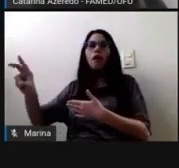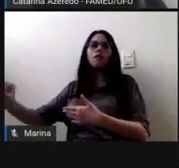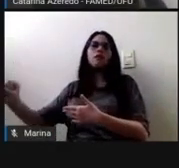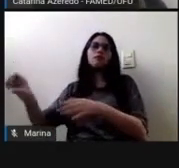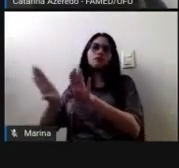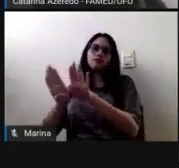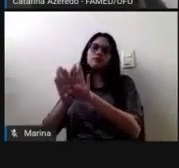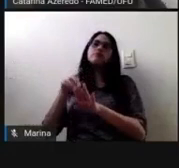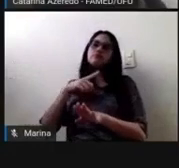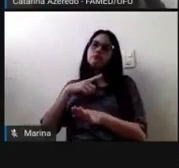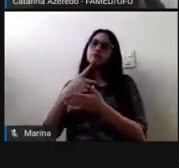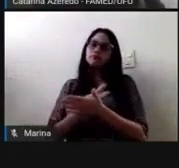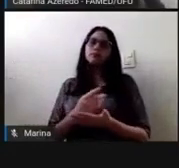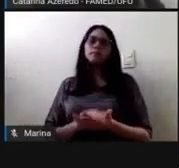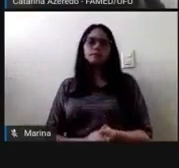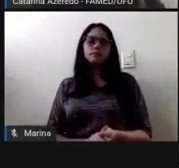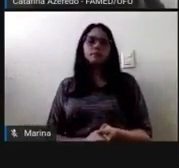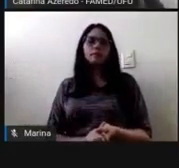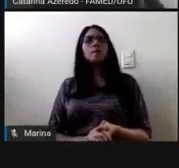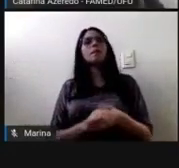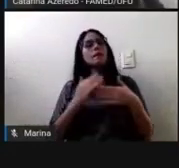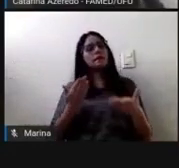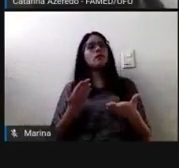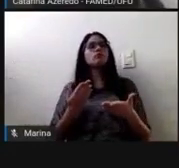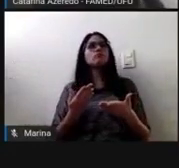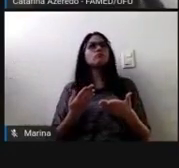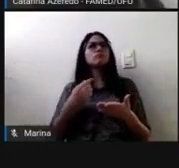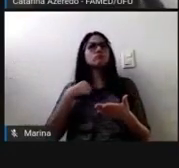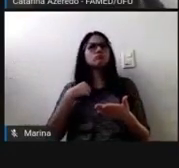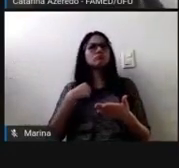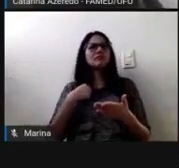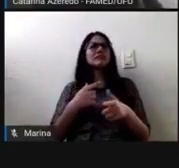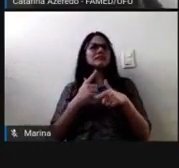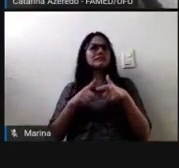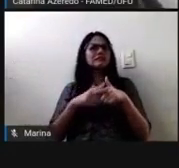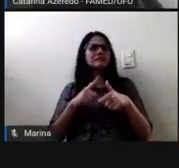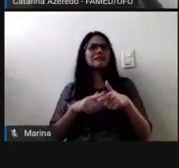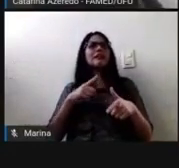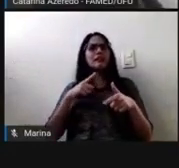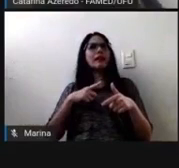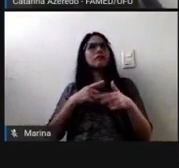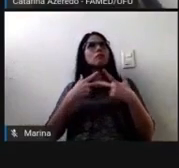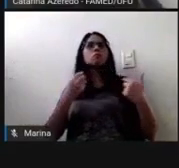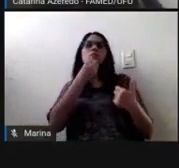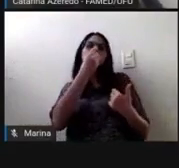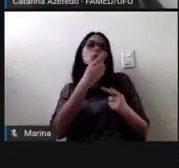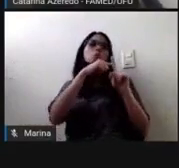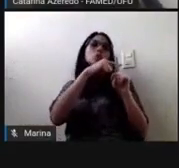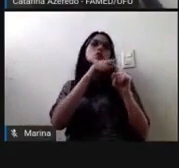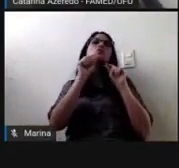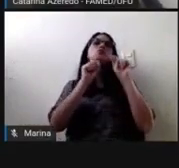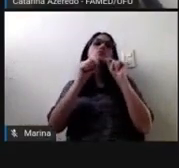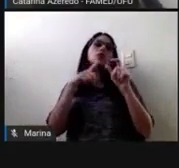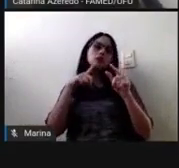Bom, então, quais são as perspectivas que a gente tem, né? Quais são os avanços que a crise trouxe, pensando no SUS, pensando no que a gente tem